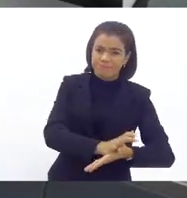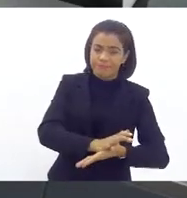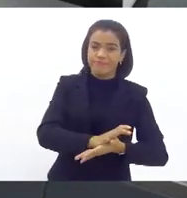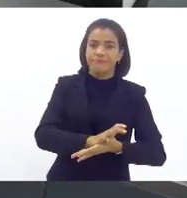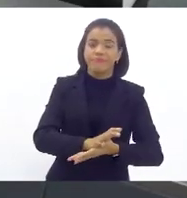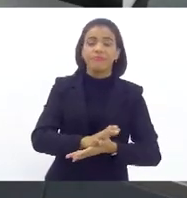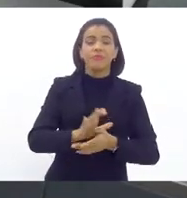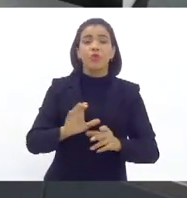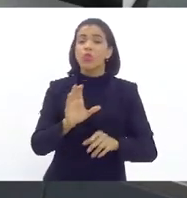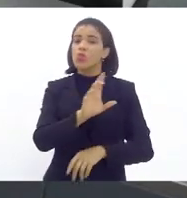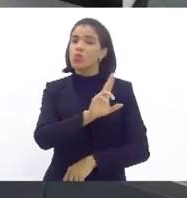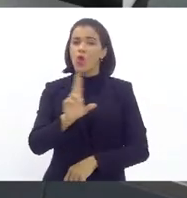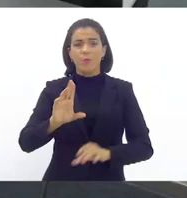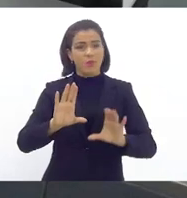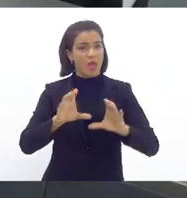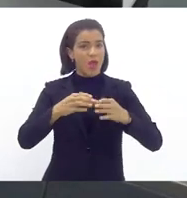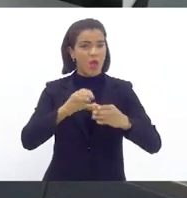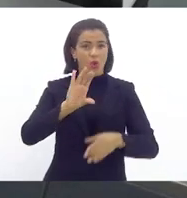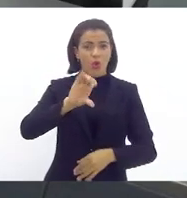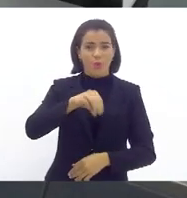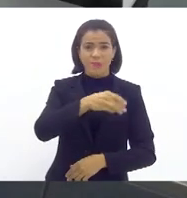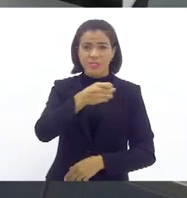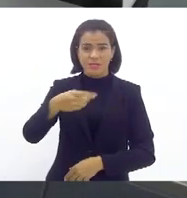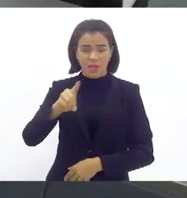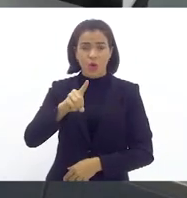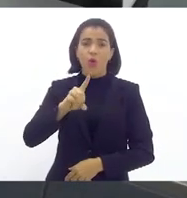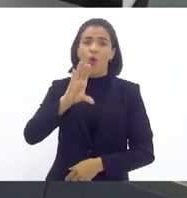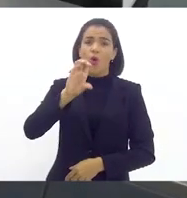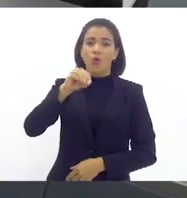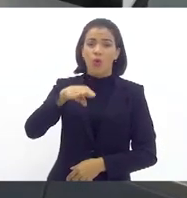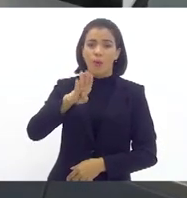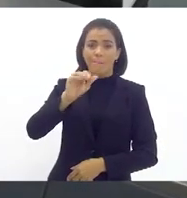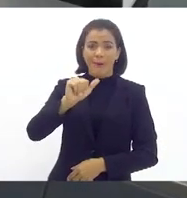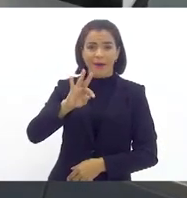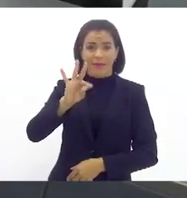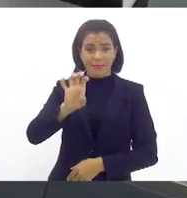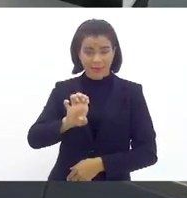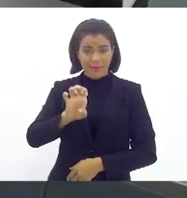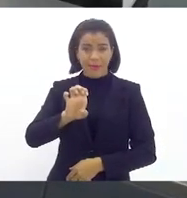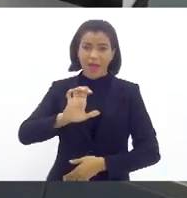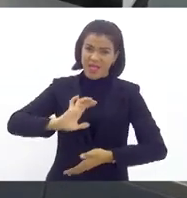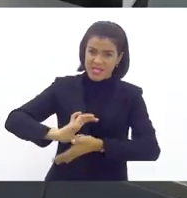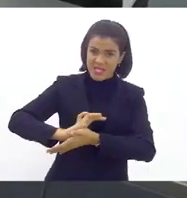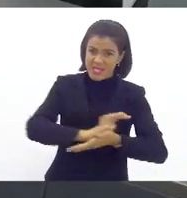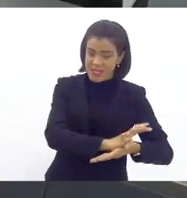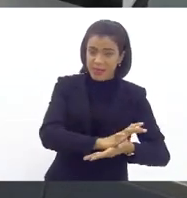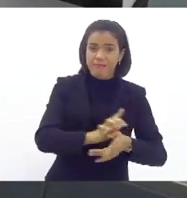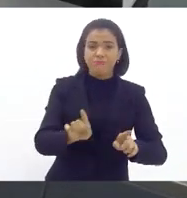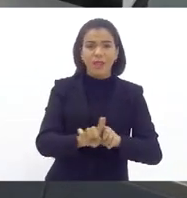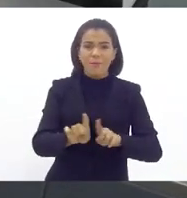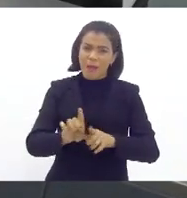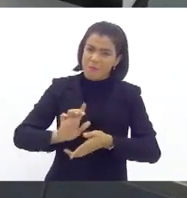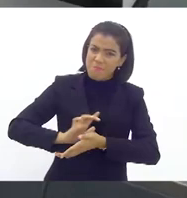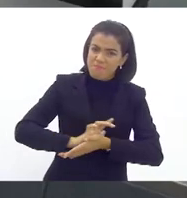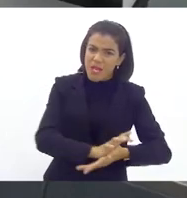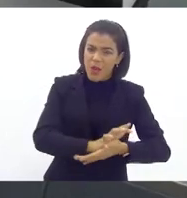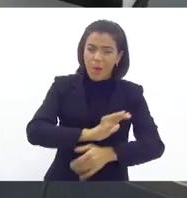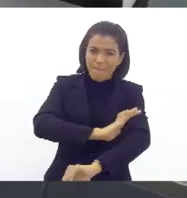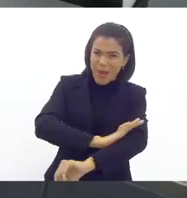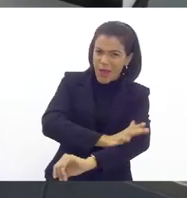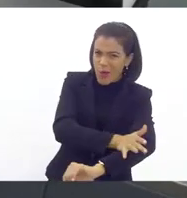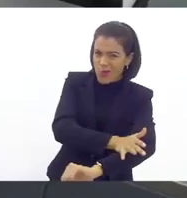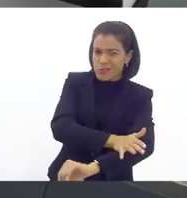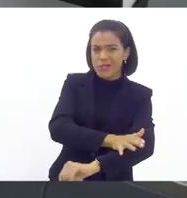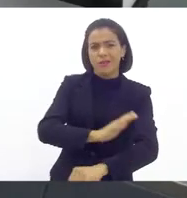que tem um nome gigante. Comissão de Combate às Discriminações, de Intolerância Religiosa, Preconceito Racial